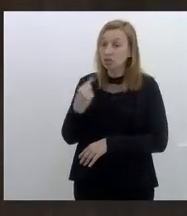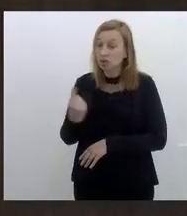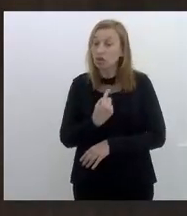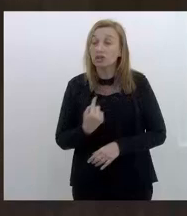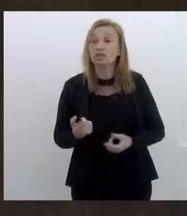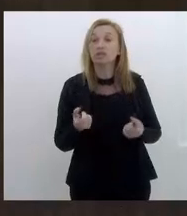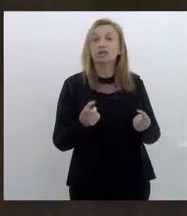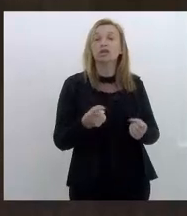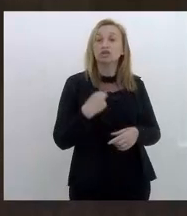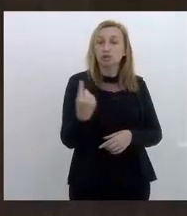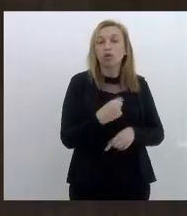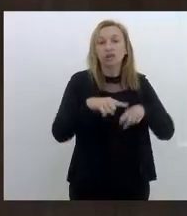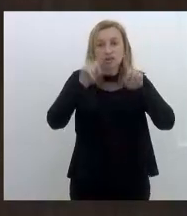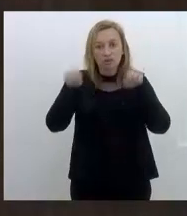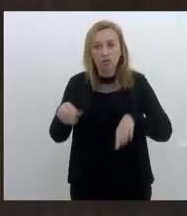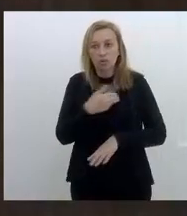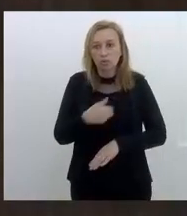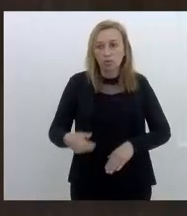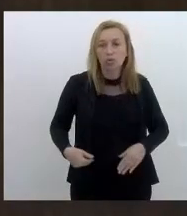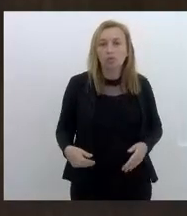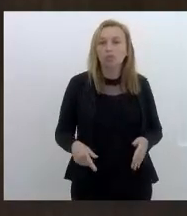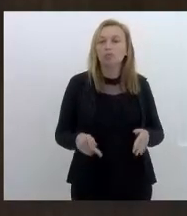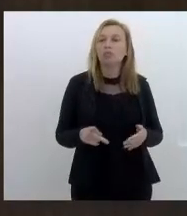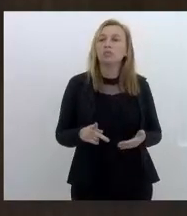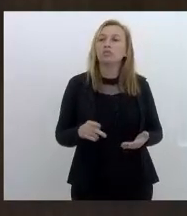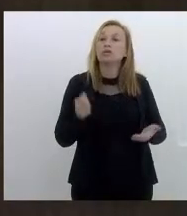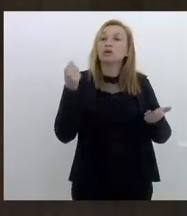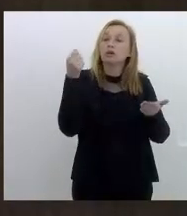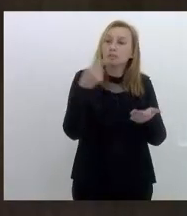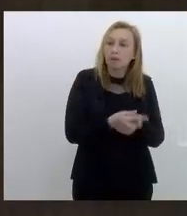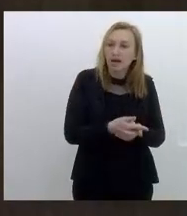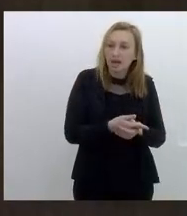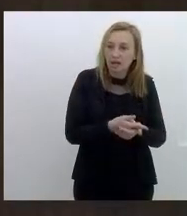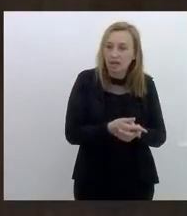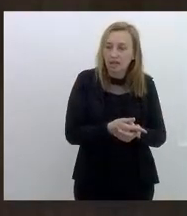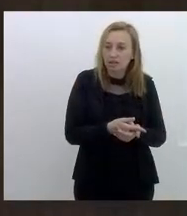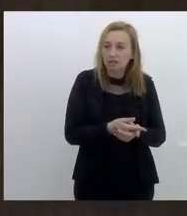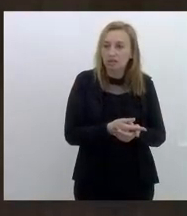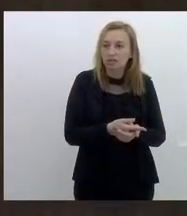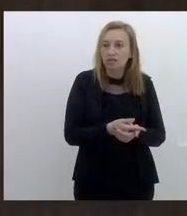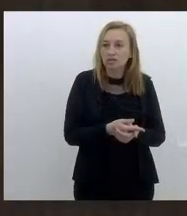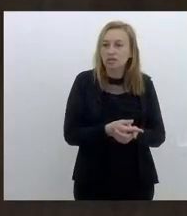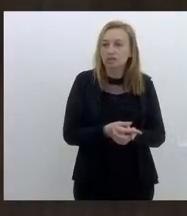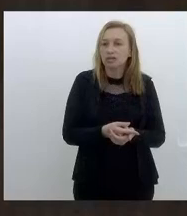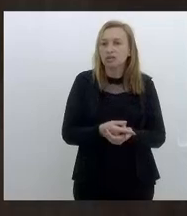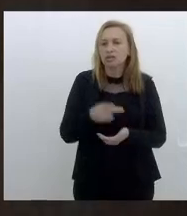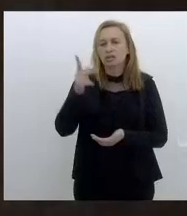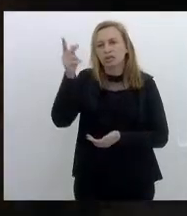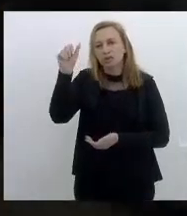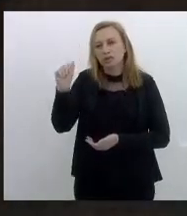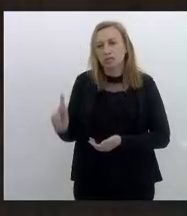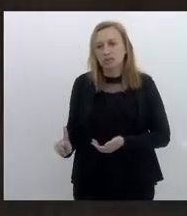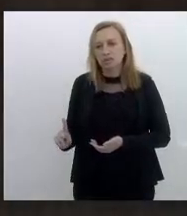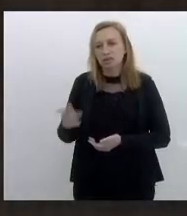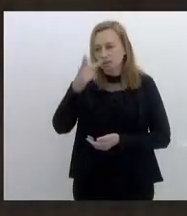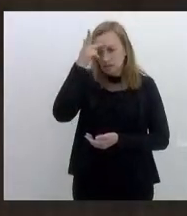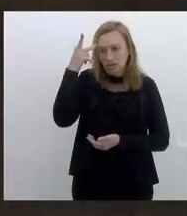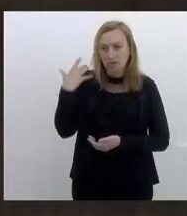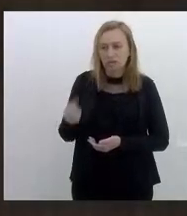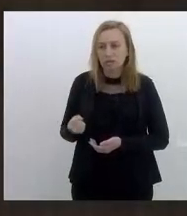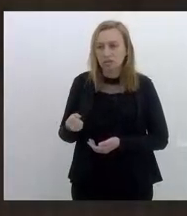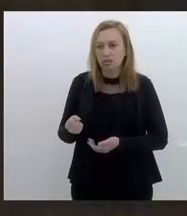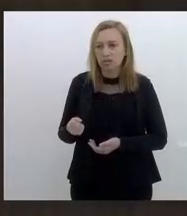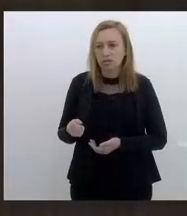nós servidores nós pagar pagamos mesmo aposentados e pensionistas